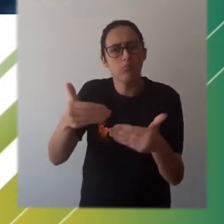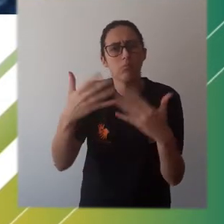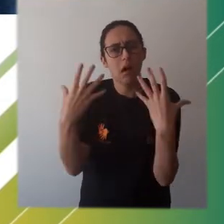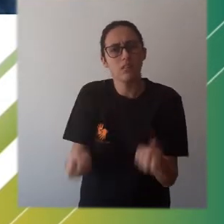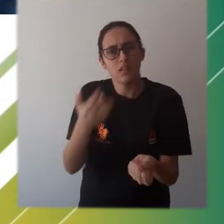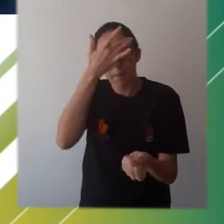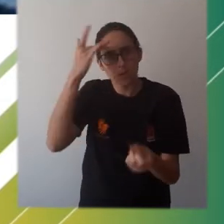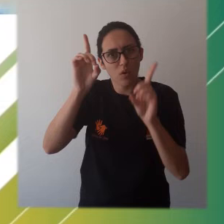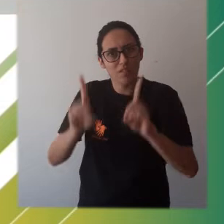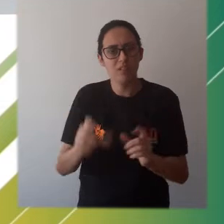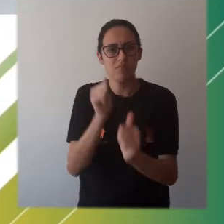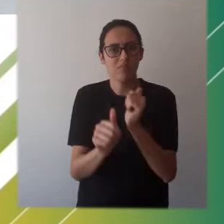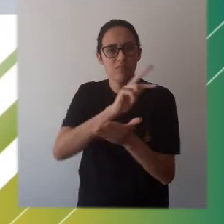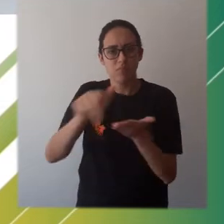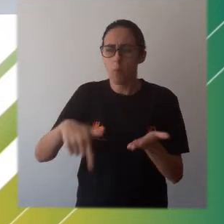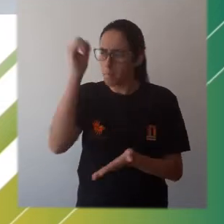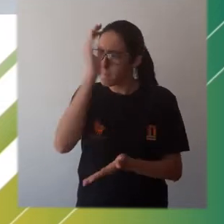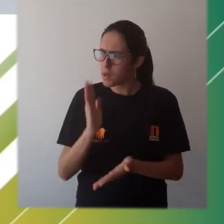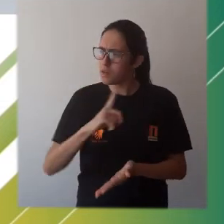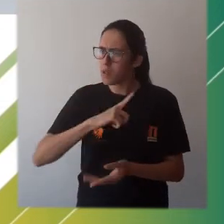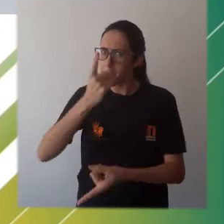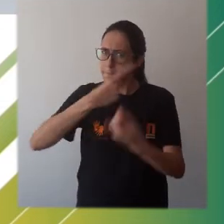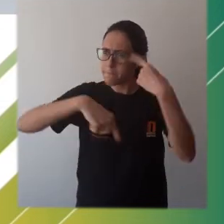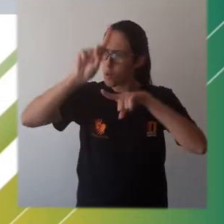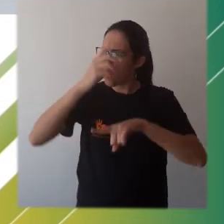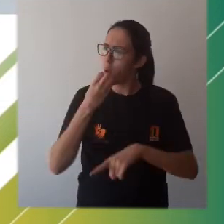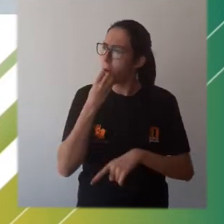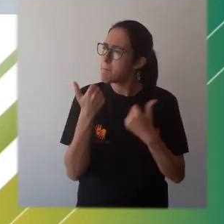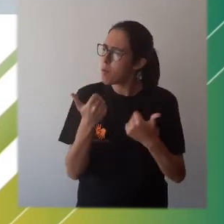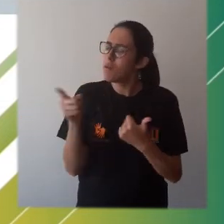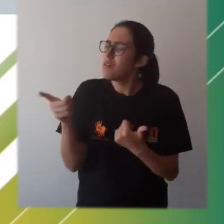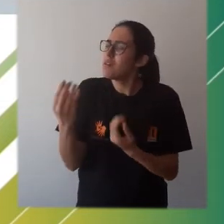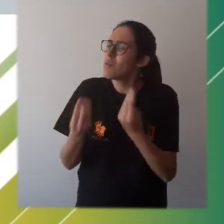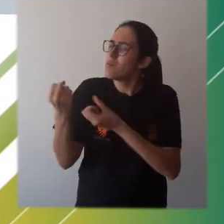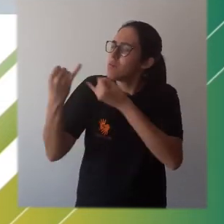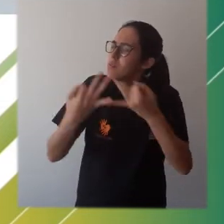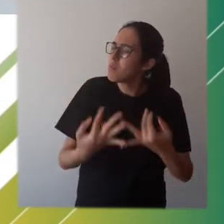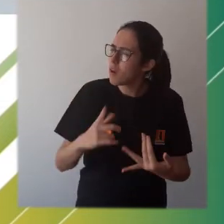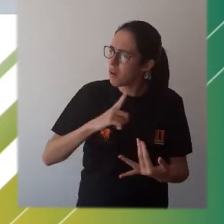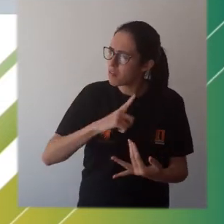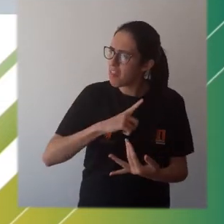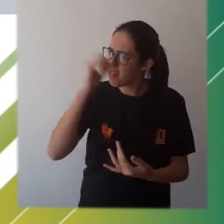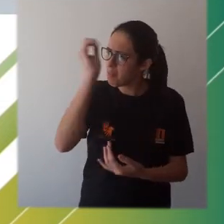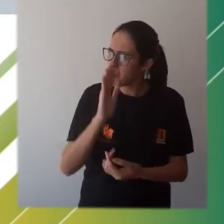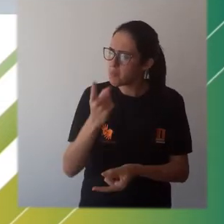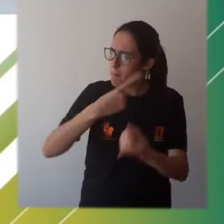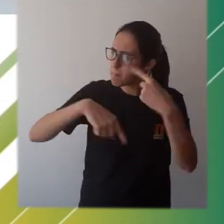no paradesporto. Hoje, o Brasil pode se considerar uma potência. Eu queria que você falasse um pouquinho dessa evolução e o que você acha de tudo